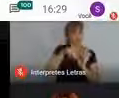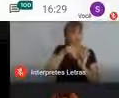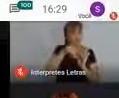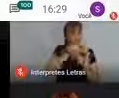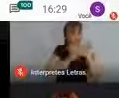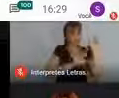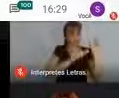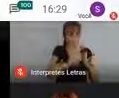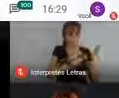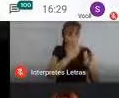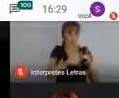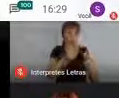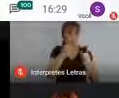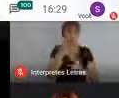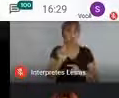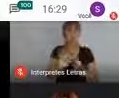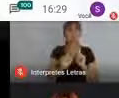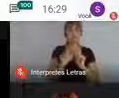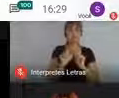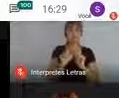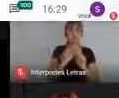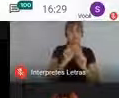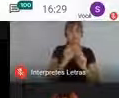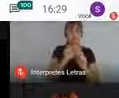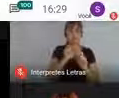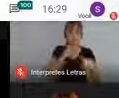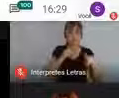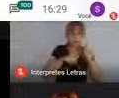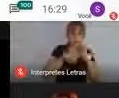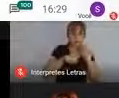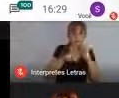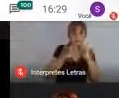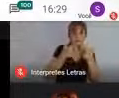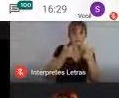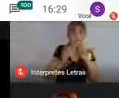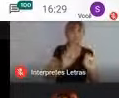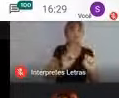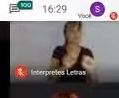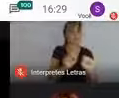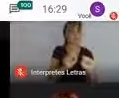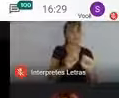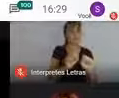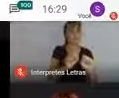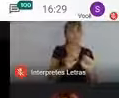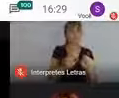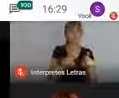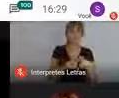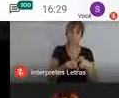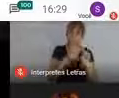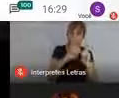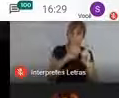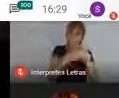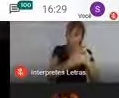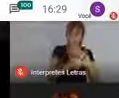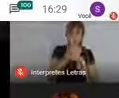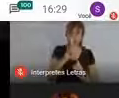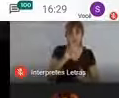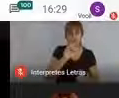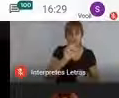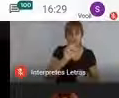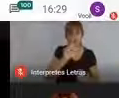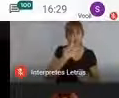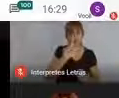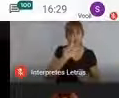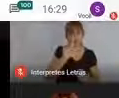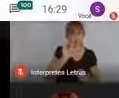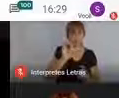variação geográfica da língua, ou das línguas, ou dos dialetos. Como esses